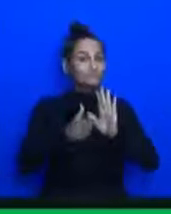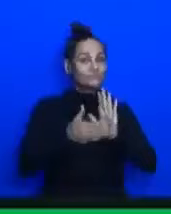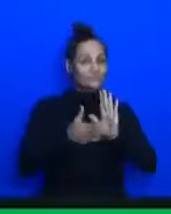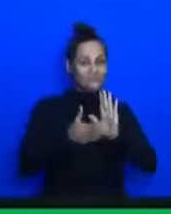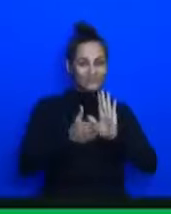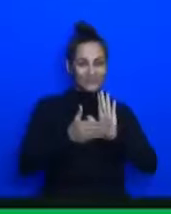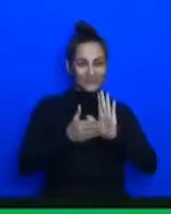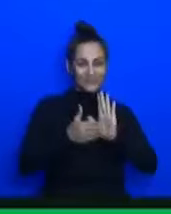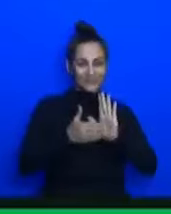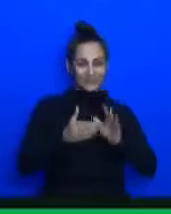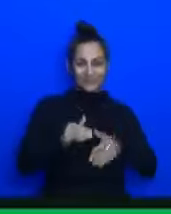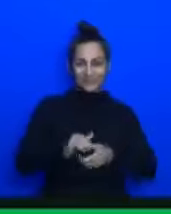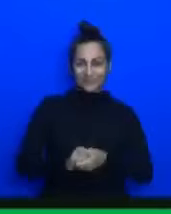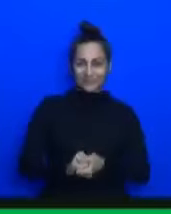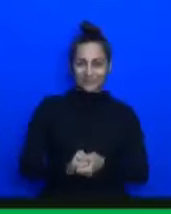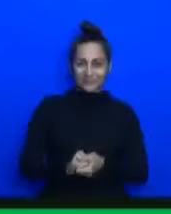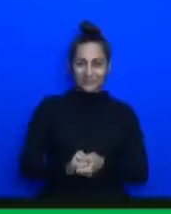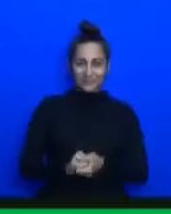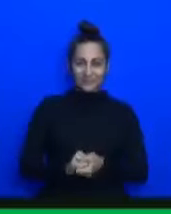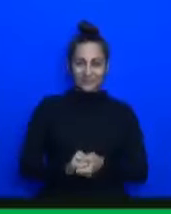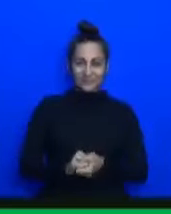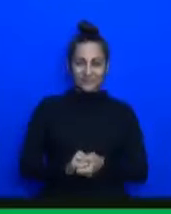aposta.